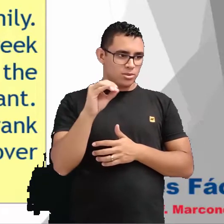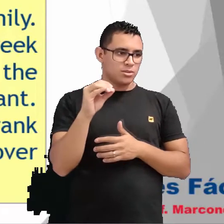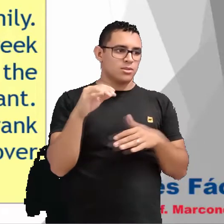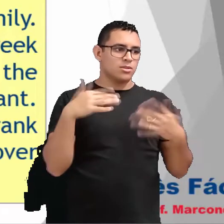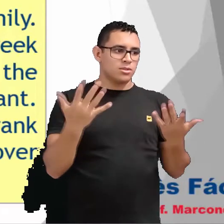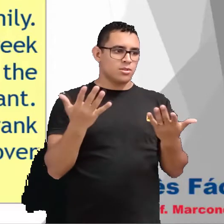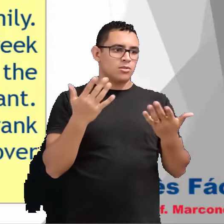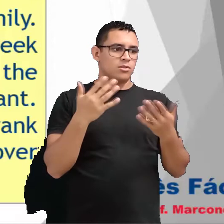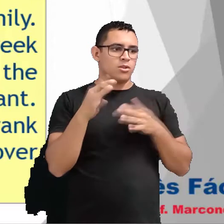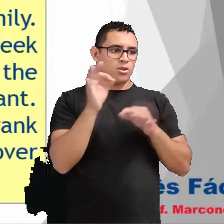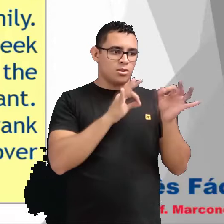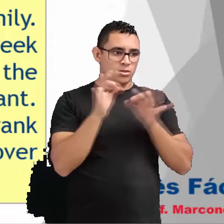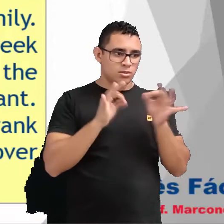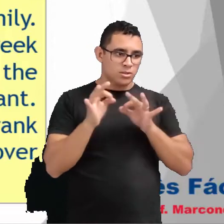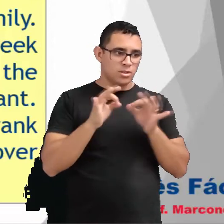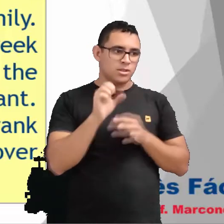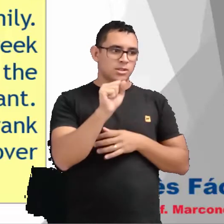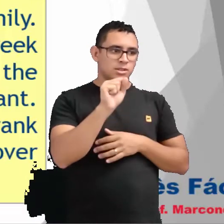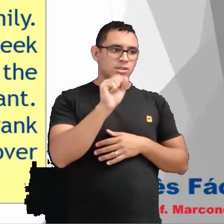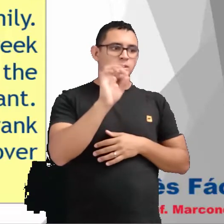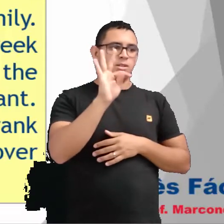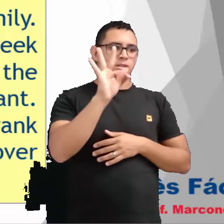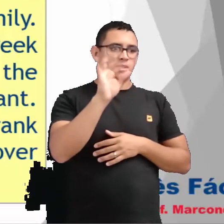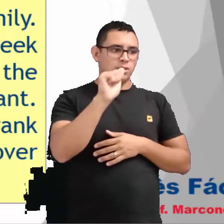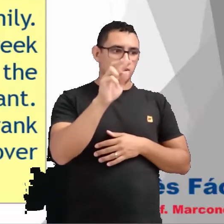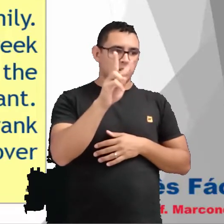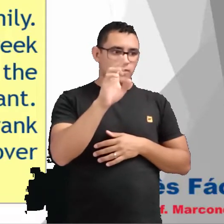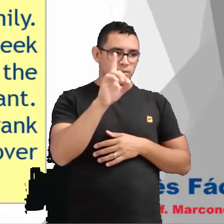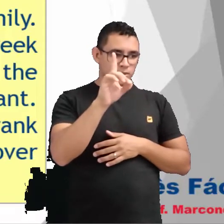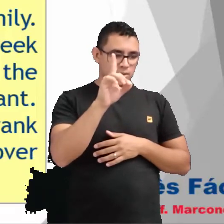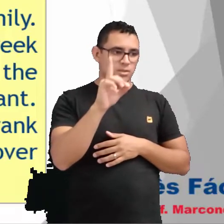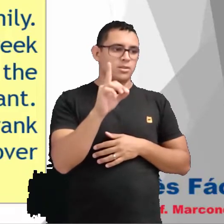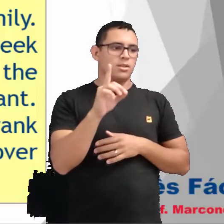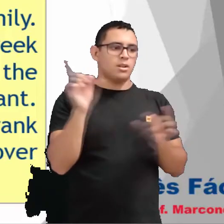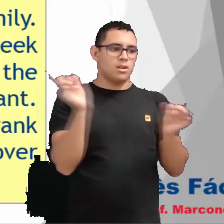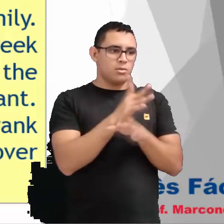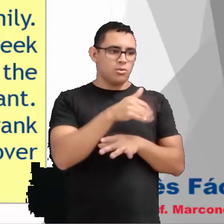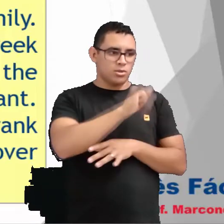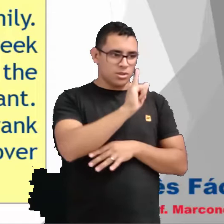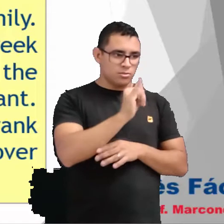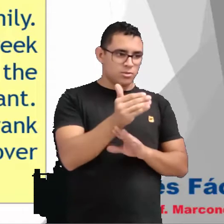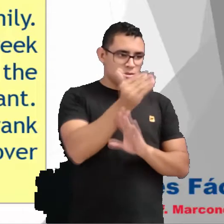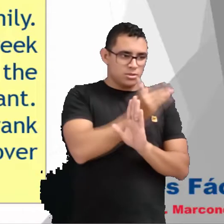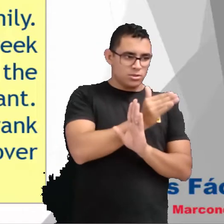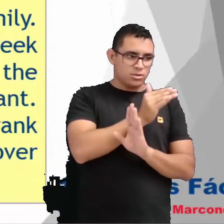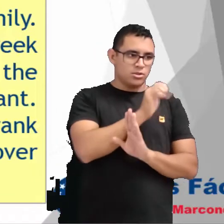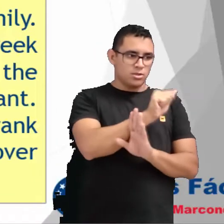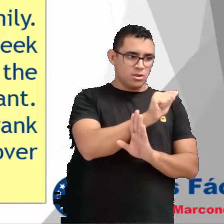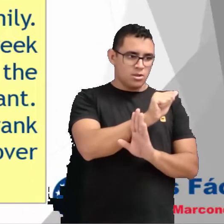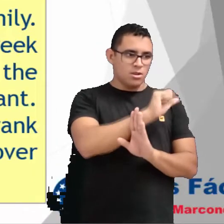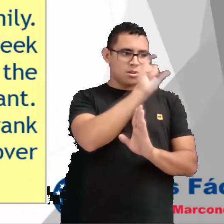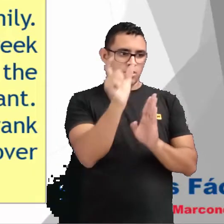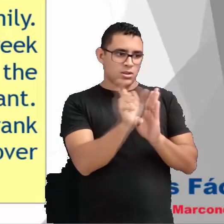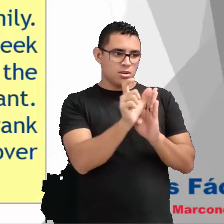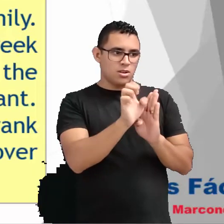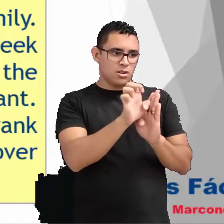the swimming pool. Olha só, de novo o verbo stay, nós já vimos também, né? Termina em Y, precedido de vogal, é só acrescentar